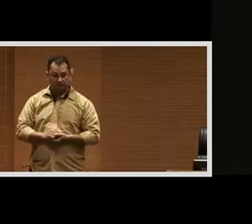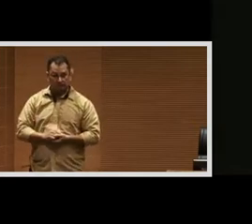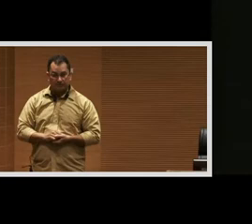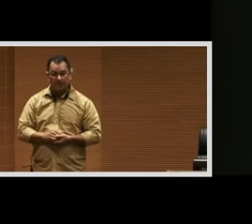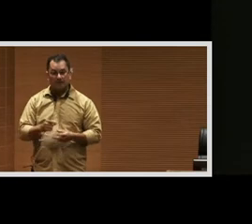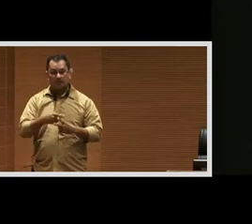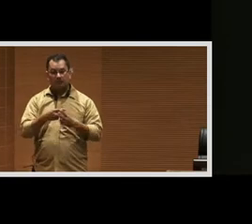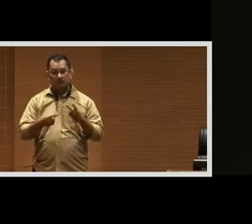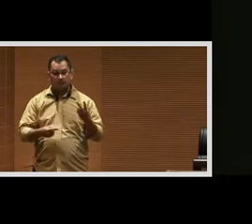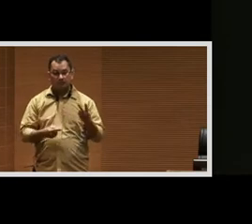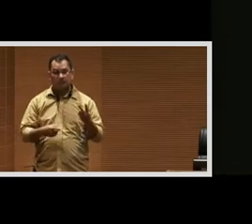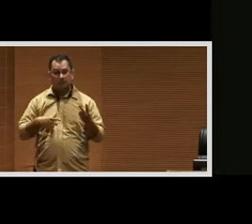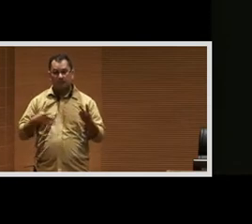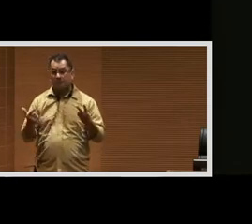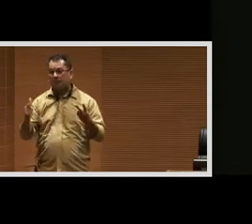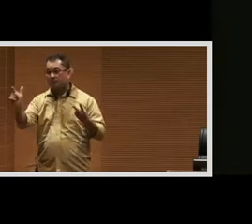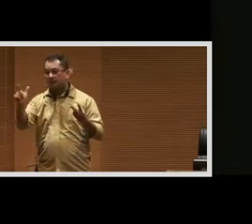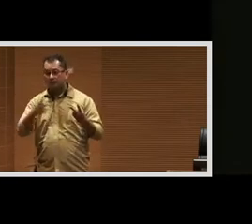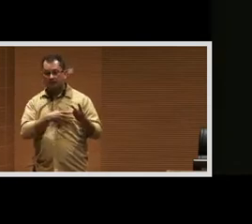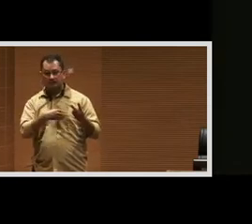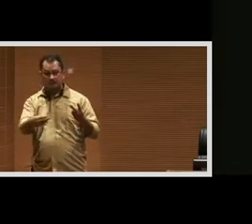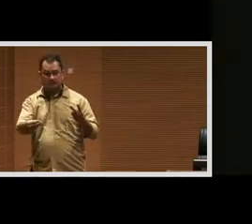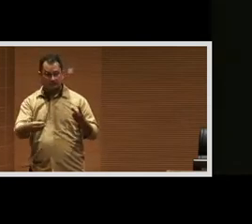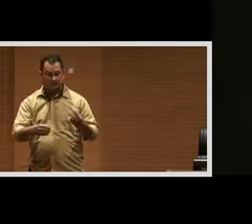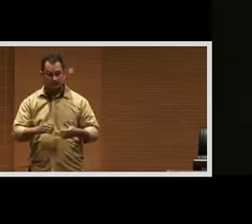esse casal tinha um outro filho,